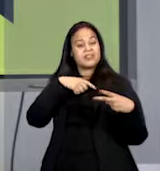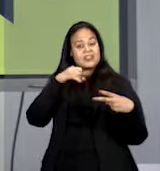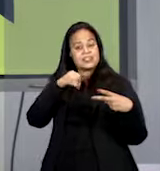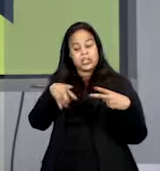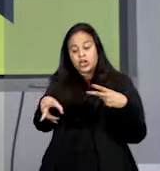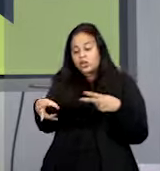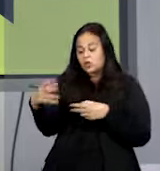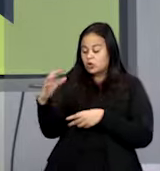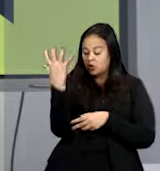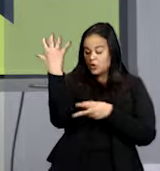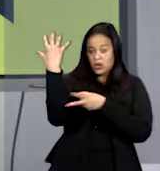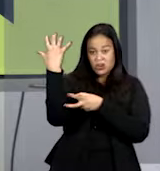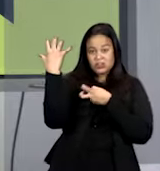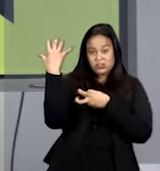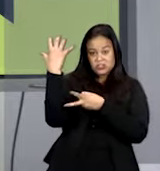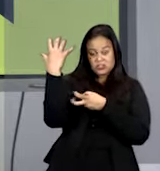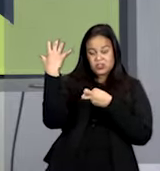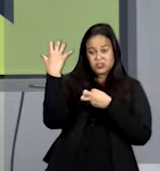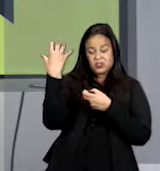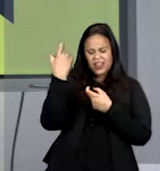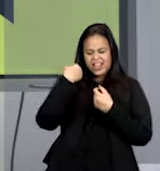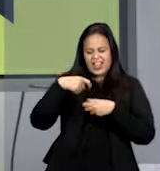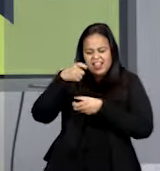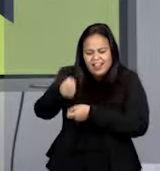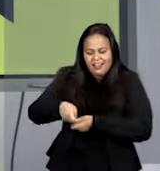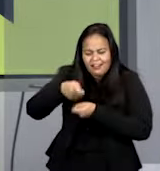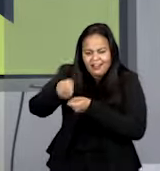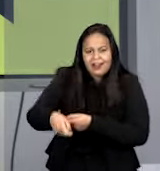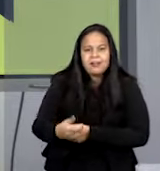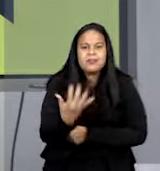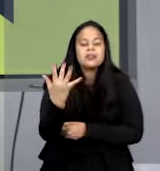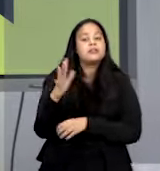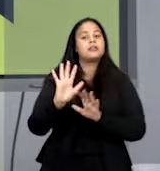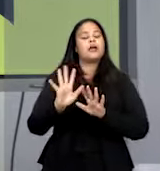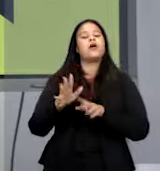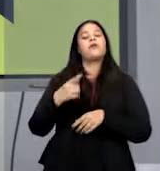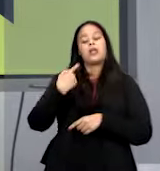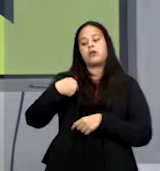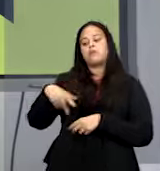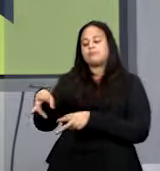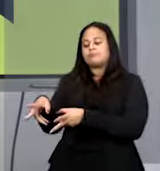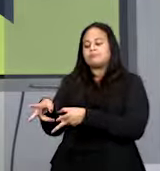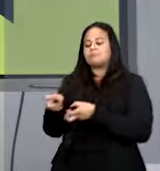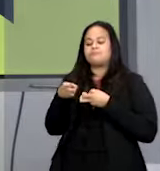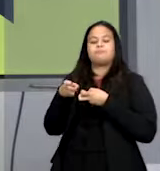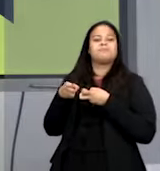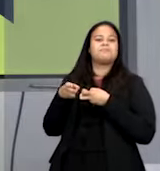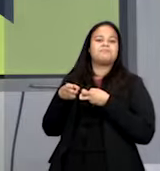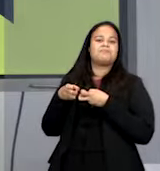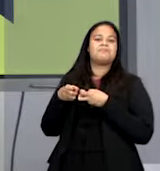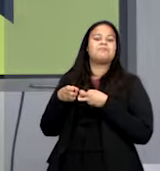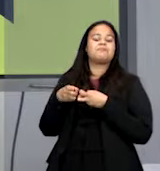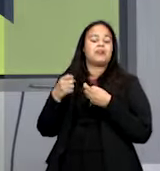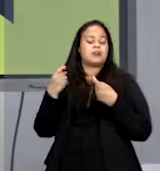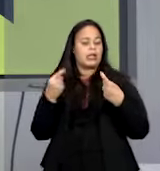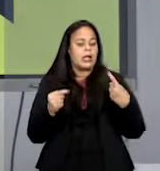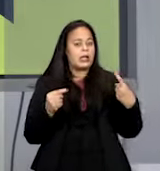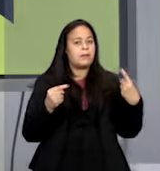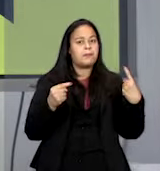da natureza. Não foi nem eu que plantei, eu só estou tirando dali. Então, isso tudo, olha só, essa disputa